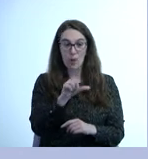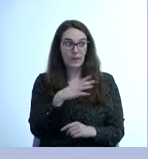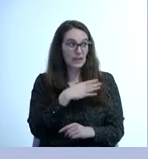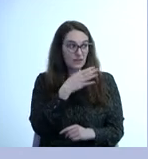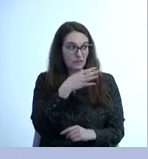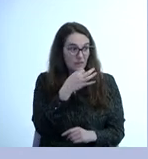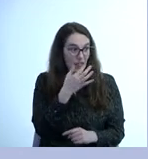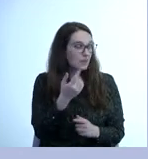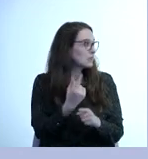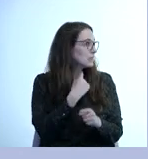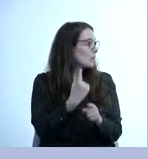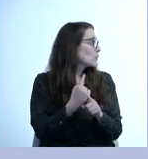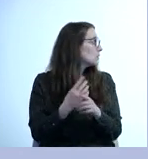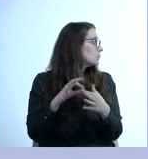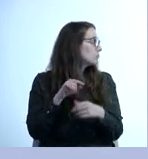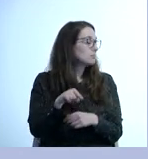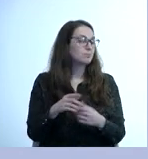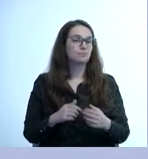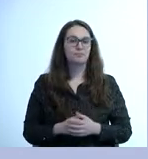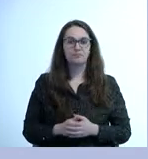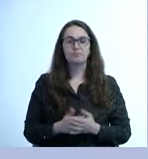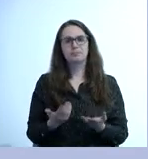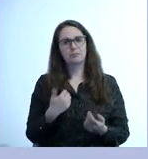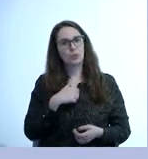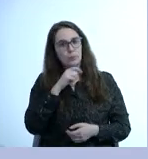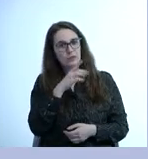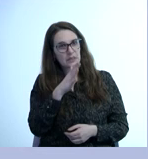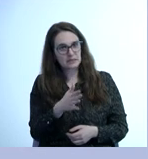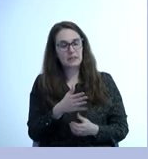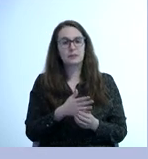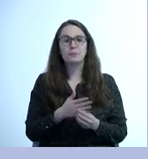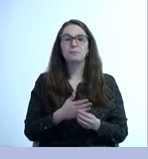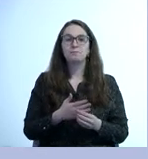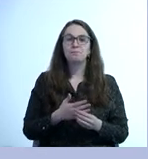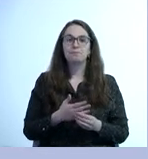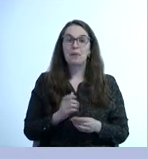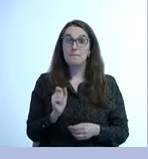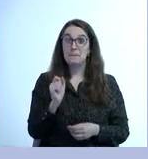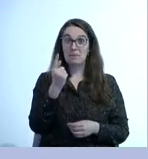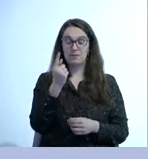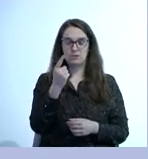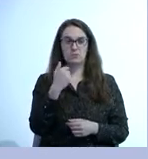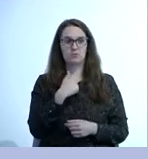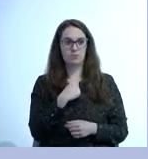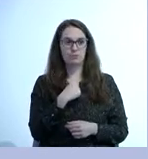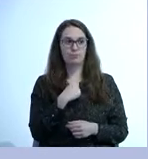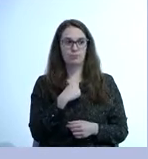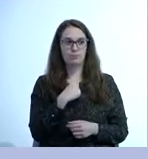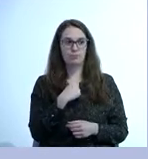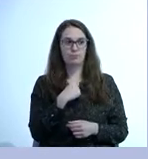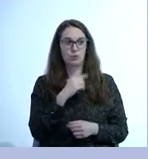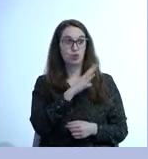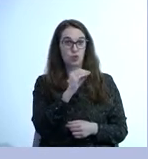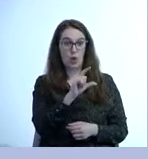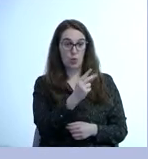querias dizer alguma coisa em relação a isto. Eu poderia começar por dizer que a primeira vez que encontrei o João